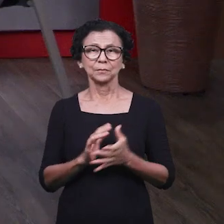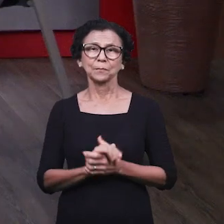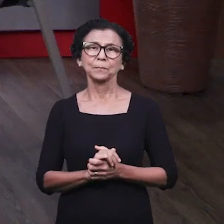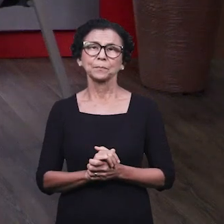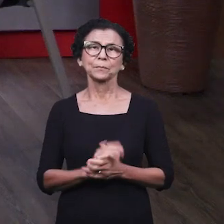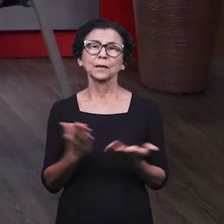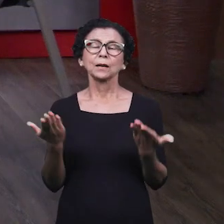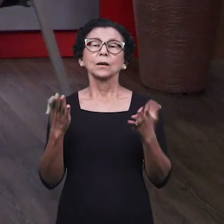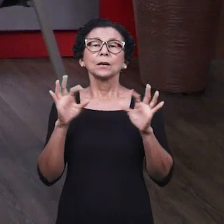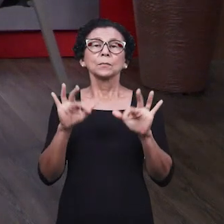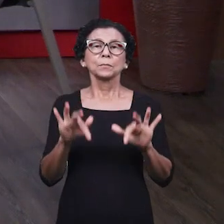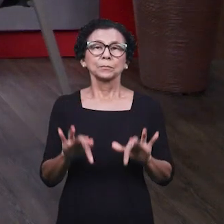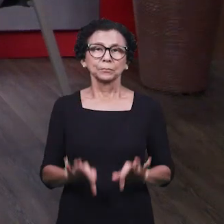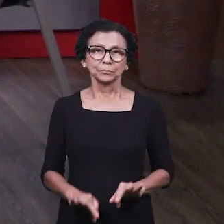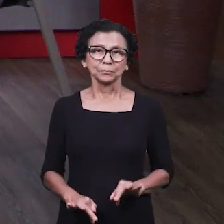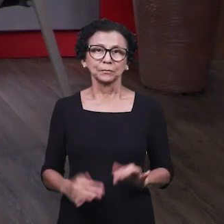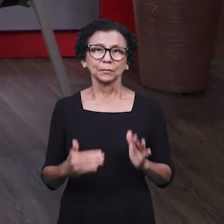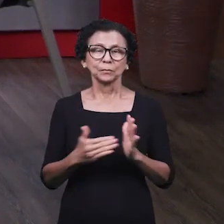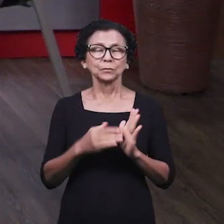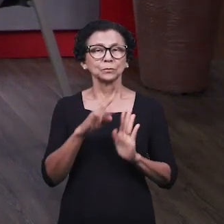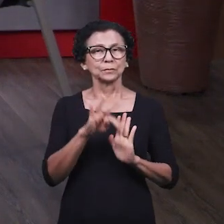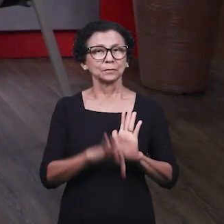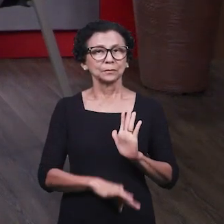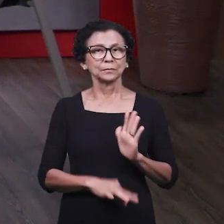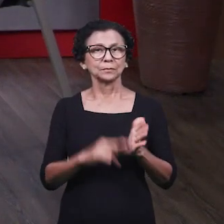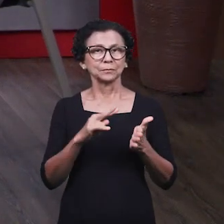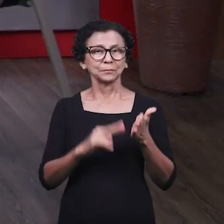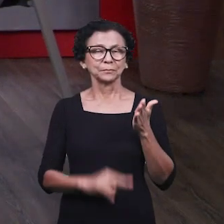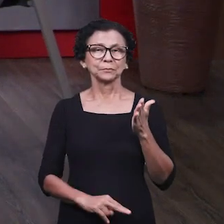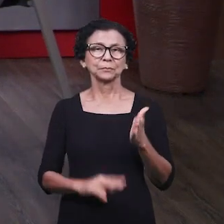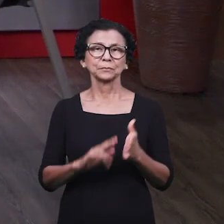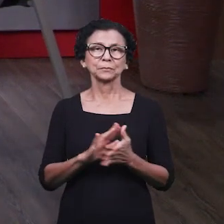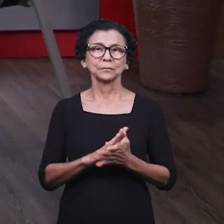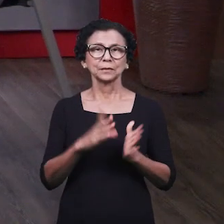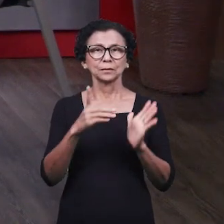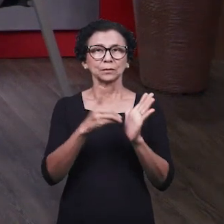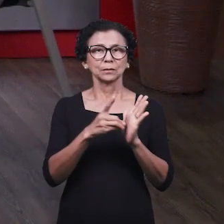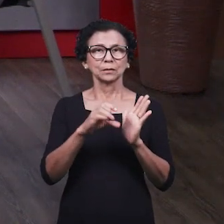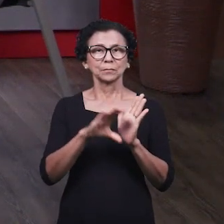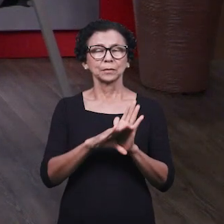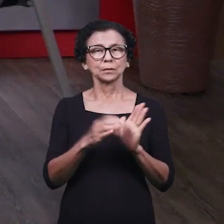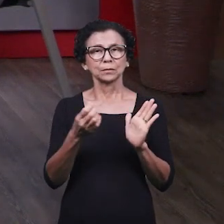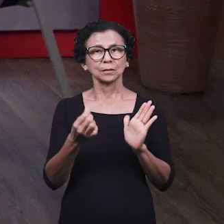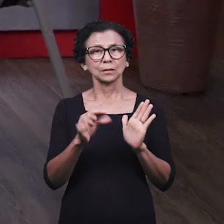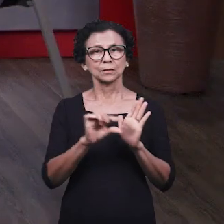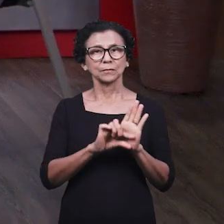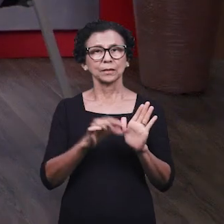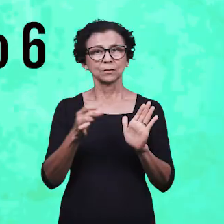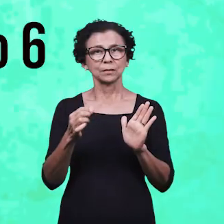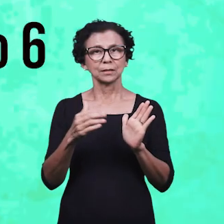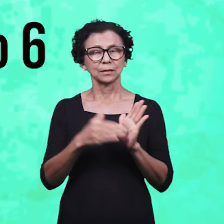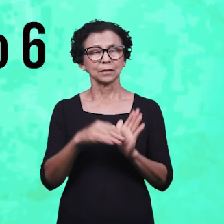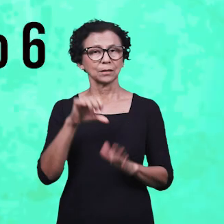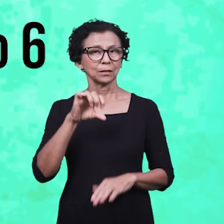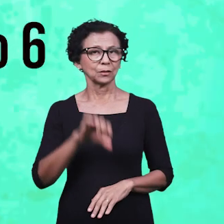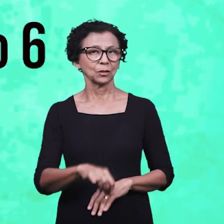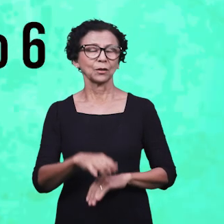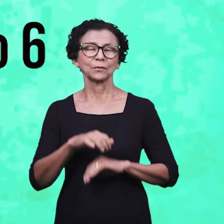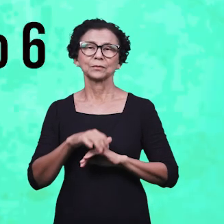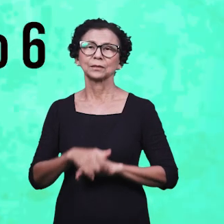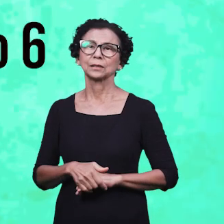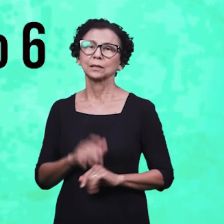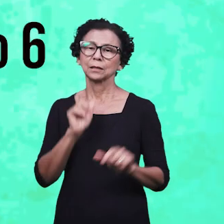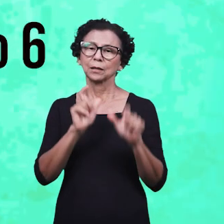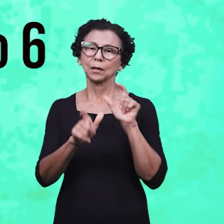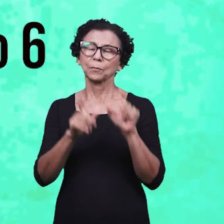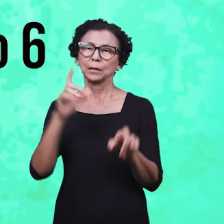mencionar ainda um último texto, que diz assim, Deuteronômio capítulo 6, versos 6 a 9. E estas palavras que